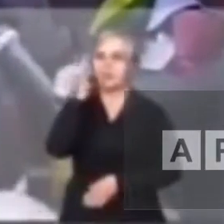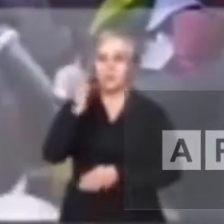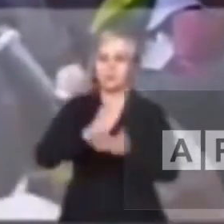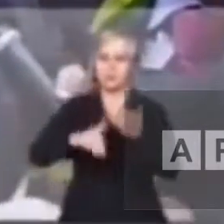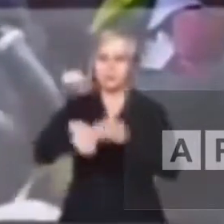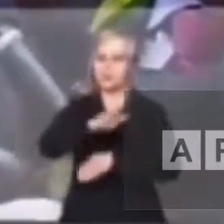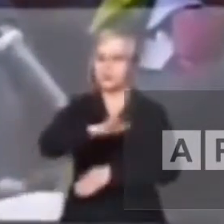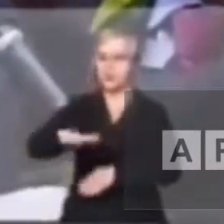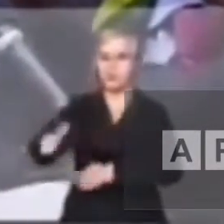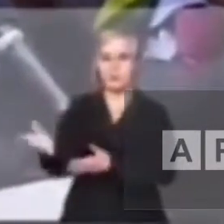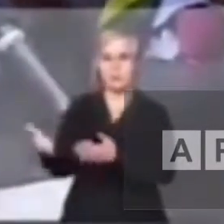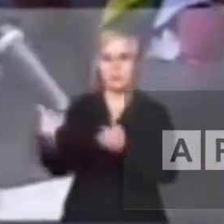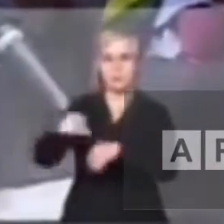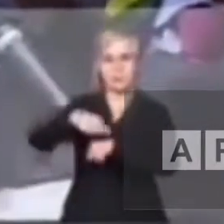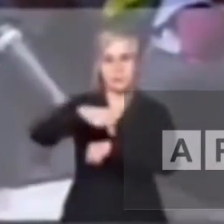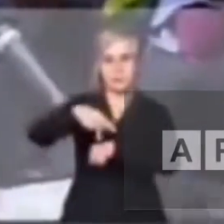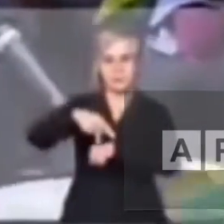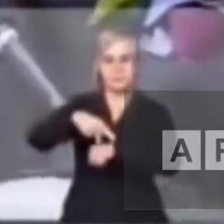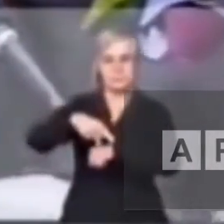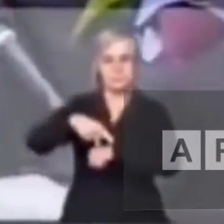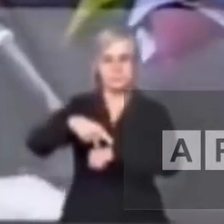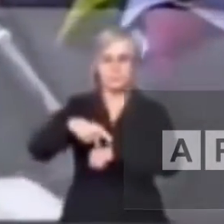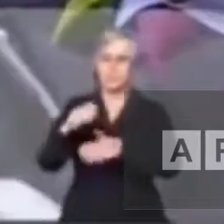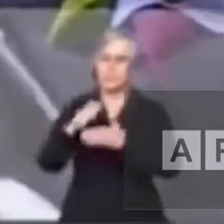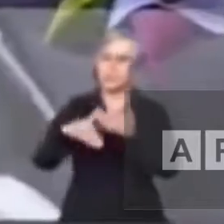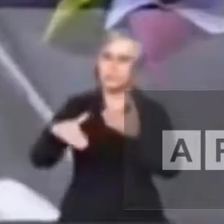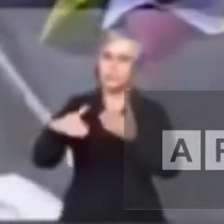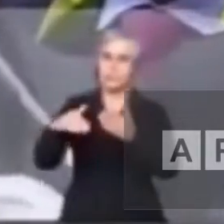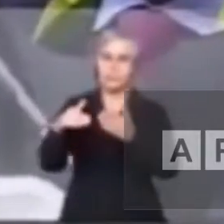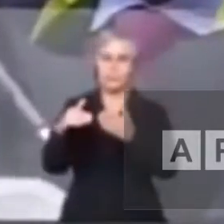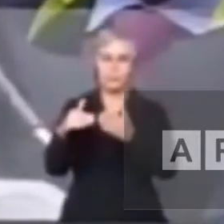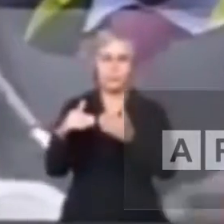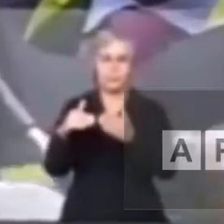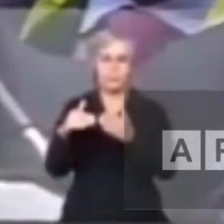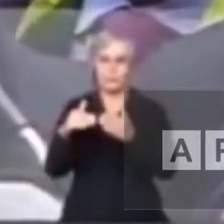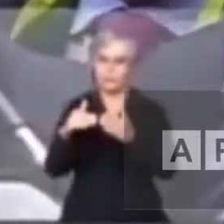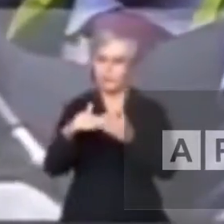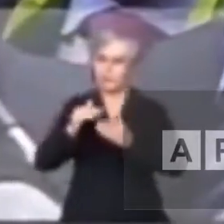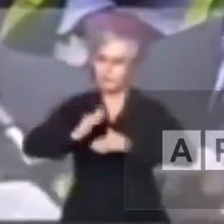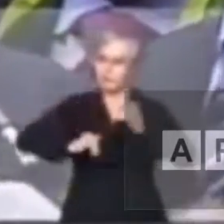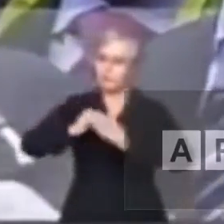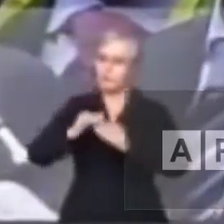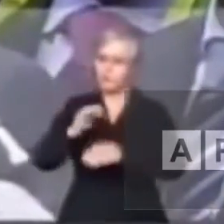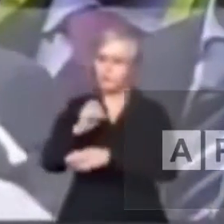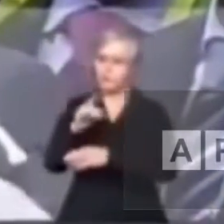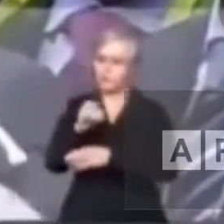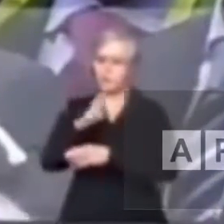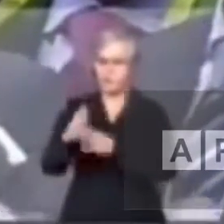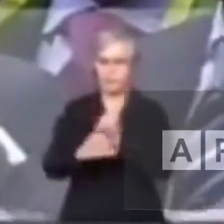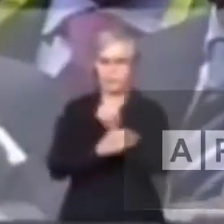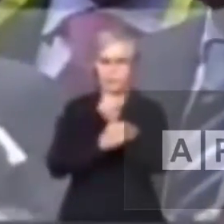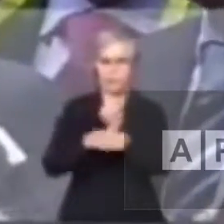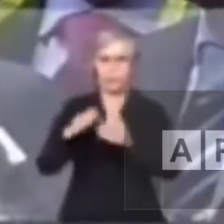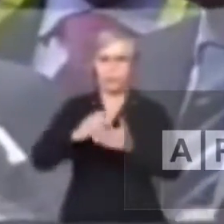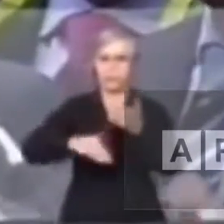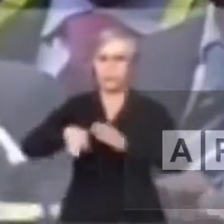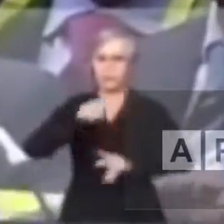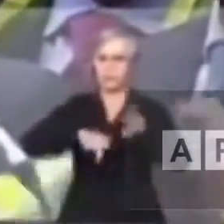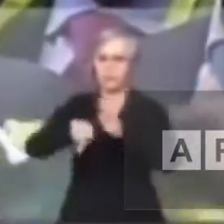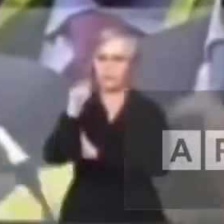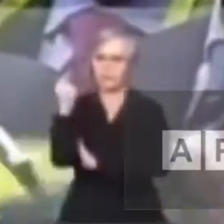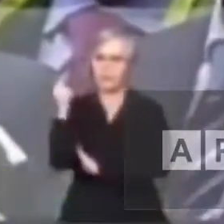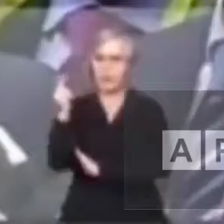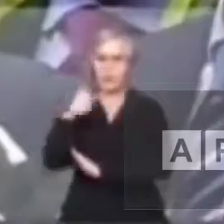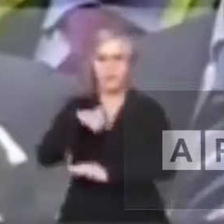as crianças e jovens do nosso país, por todos os corretores de seguros do Brasil, em especial por todo o povo